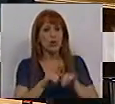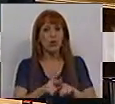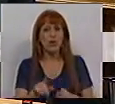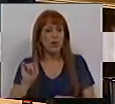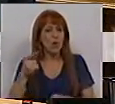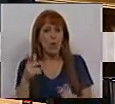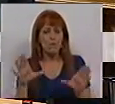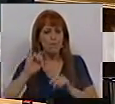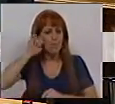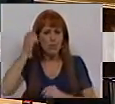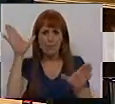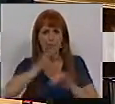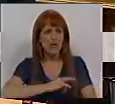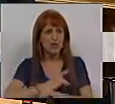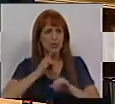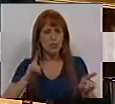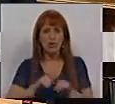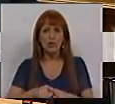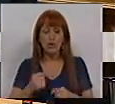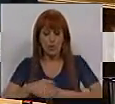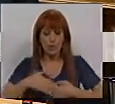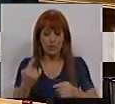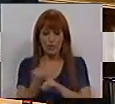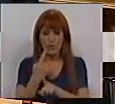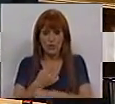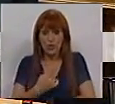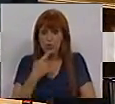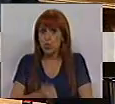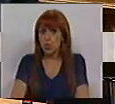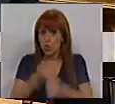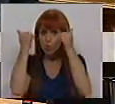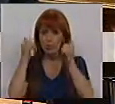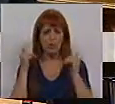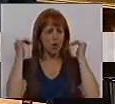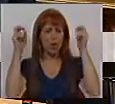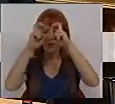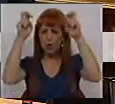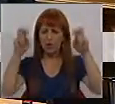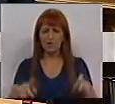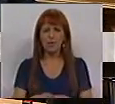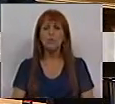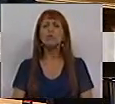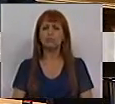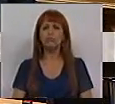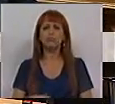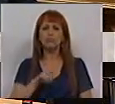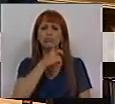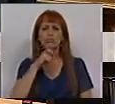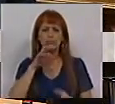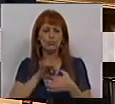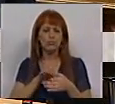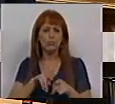não foi mais prejudicado porque há profissionais muito bons, altamente qualificados e comprometidos